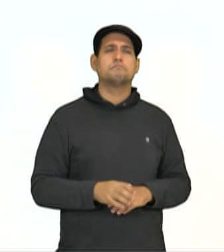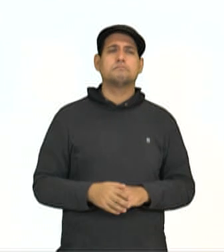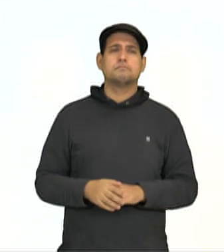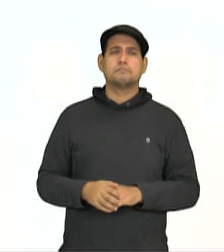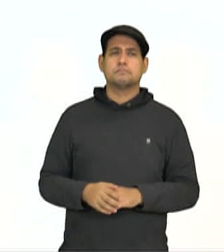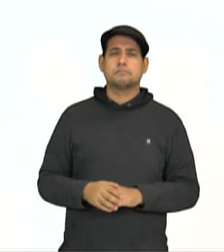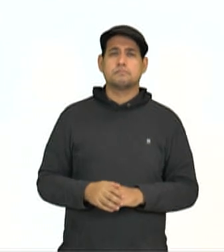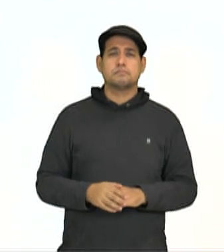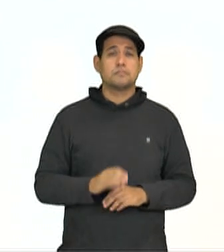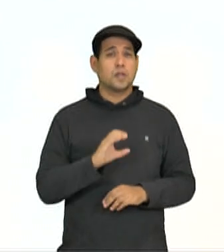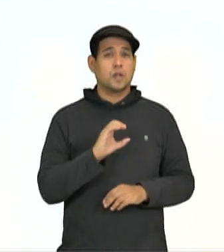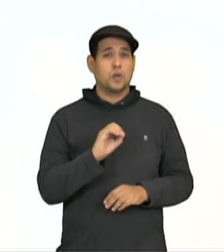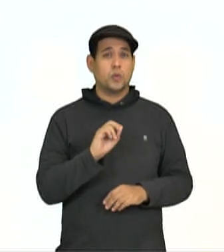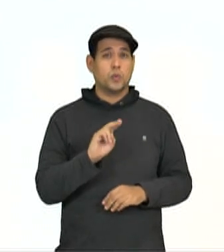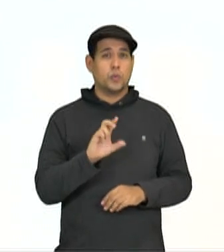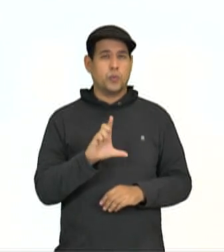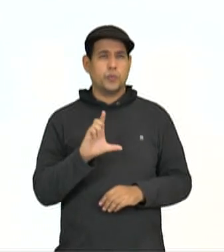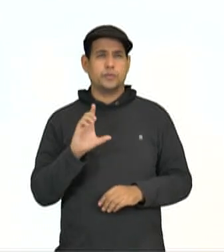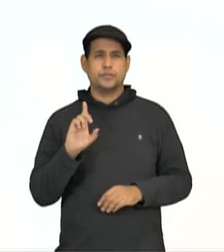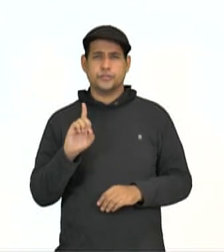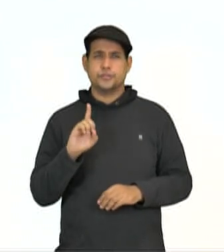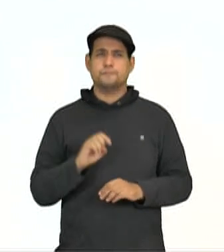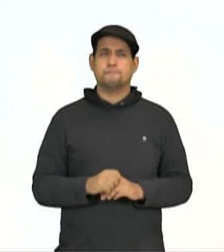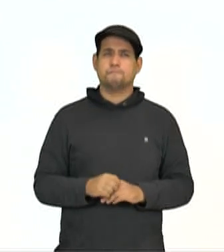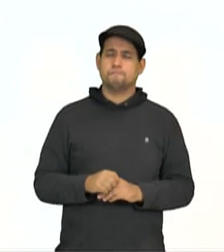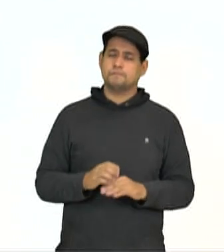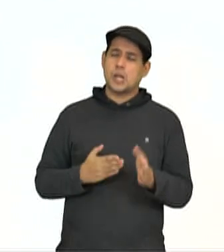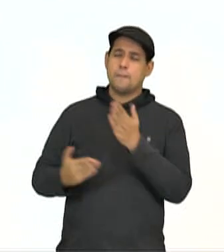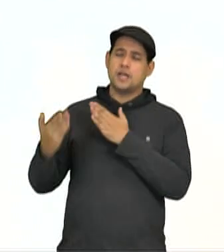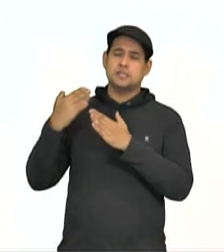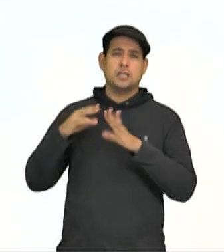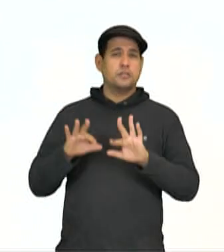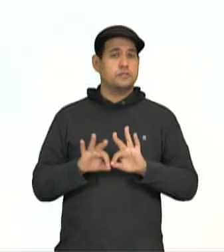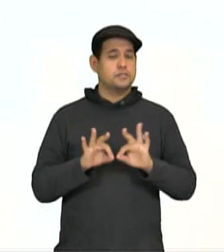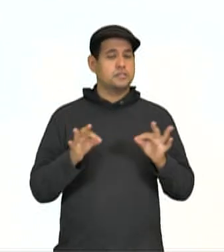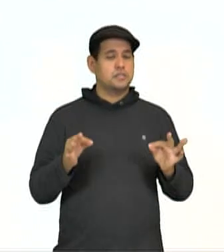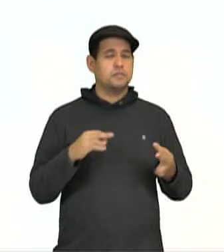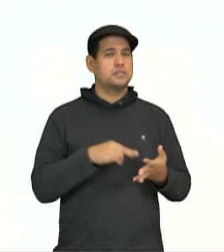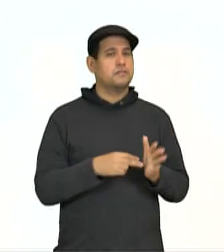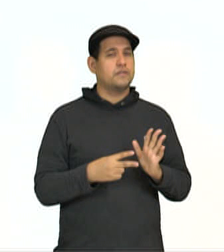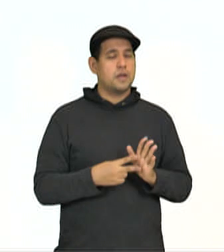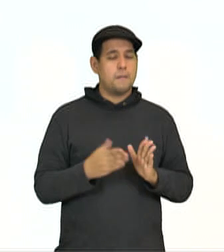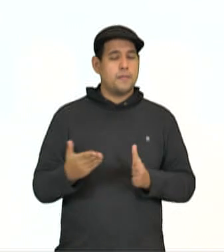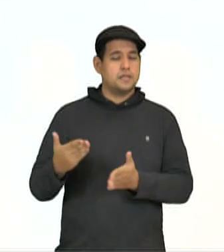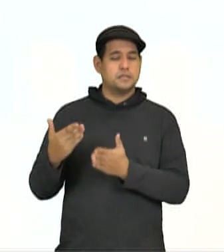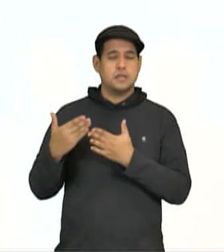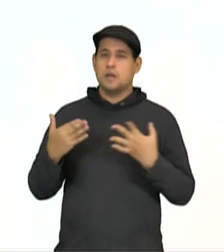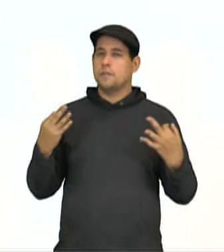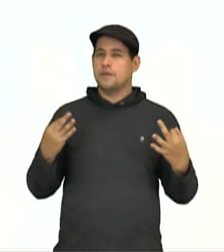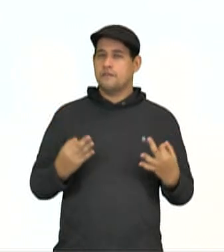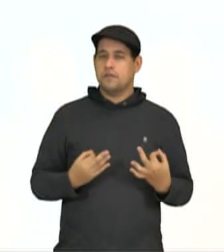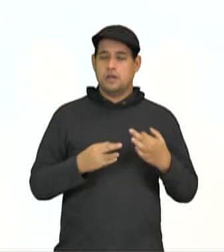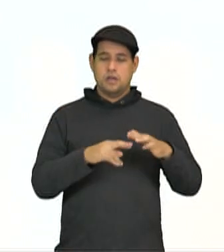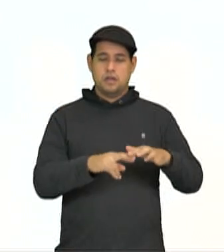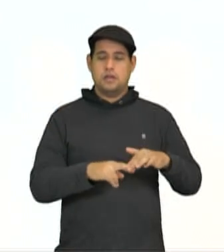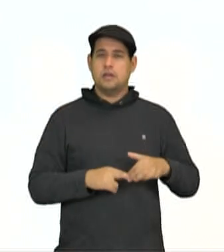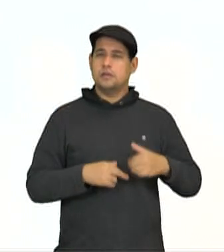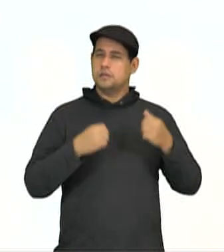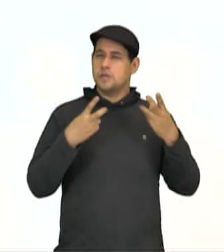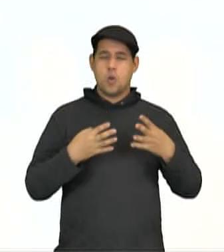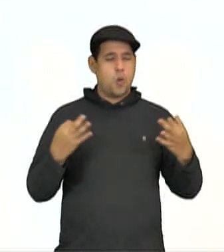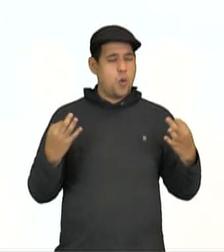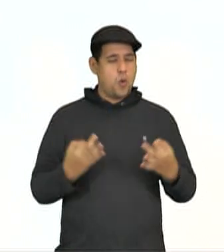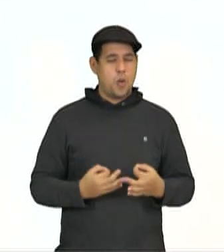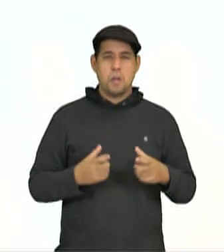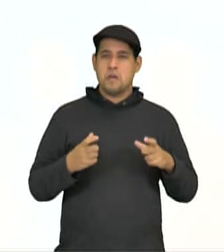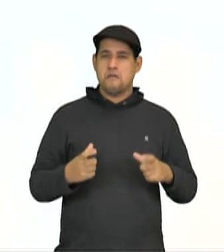vira could. Passado simples vira passado perfeito. Por isso que eu disse que é um ótimo